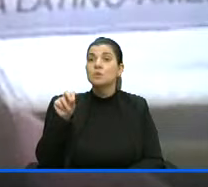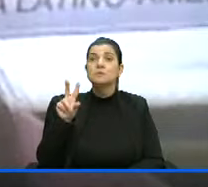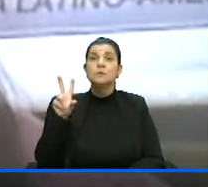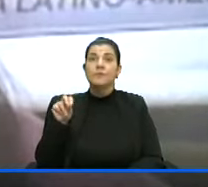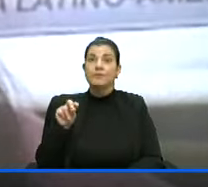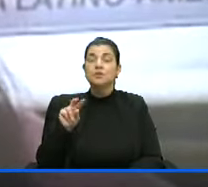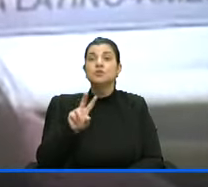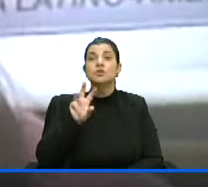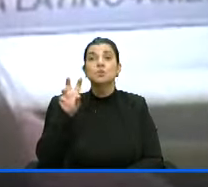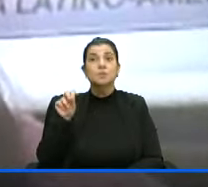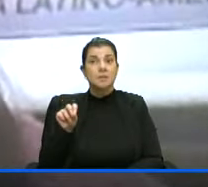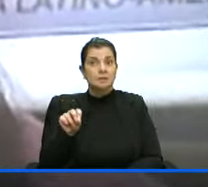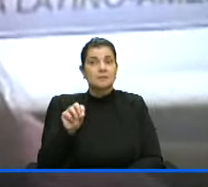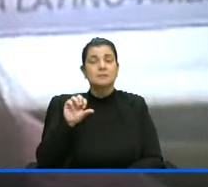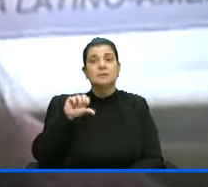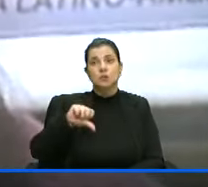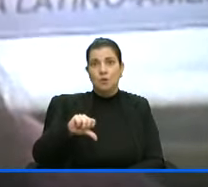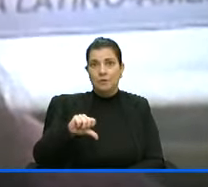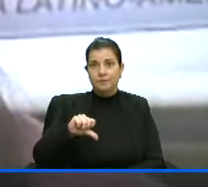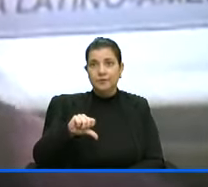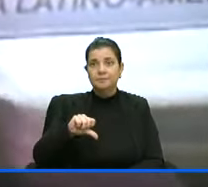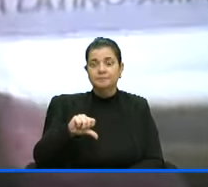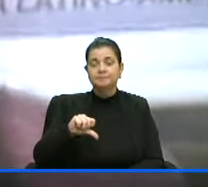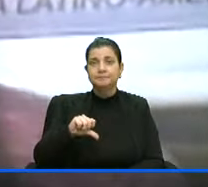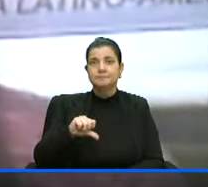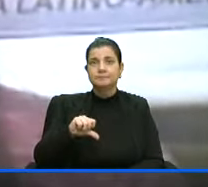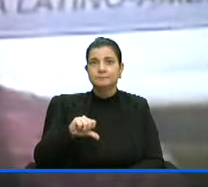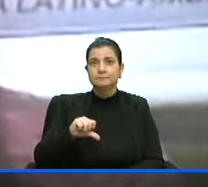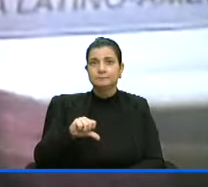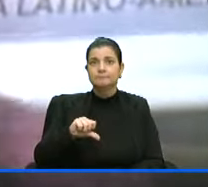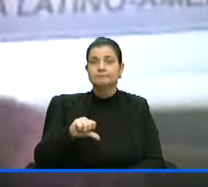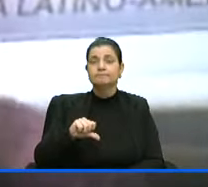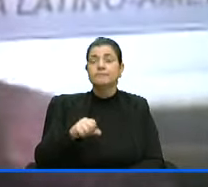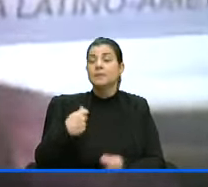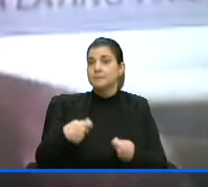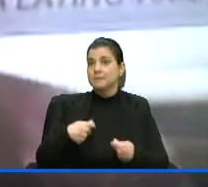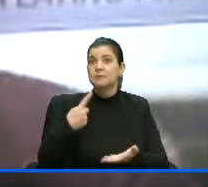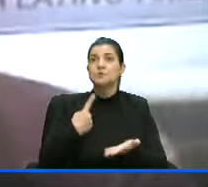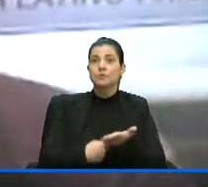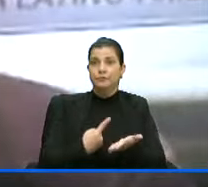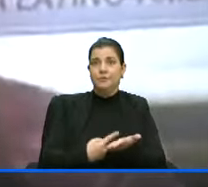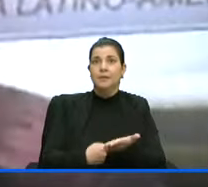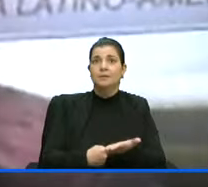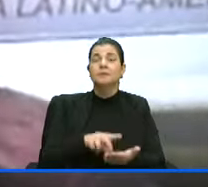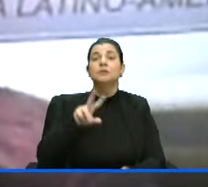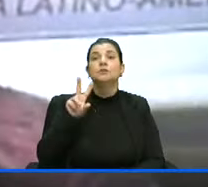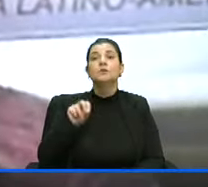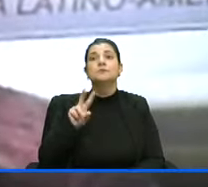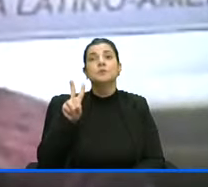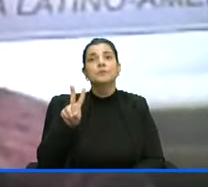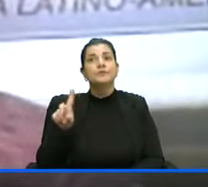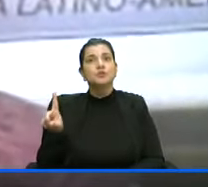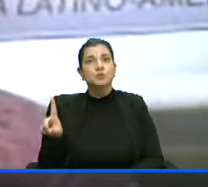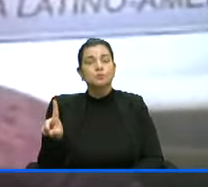2020, 209, segundo os dados que a gente conseguiu, só queremos confirmar, e 2021 nós teríamos